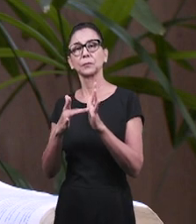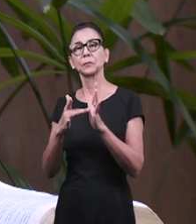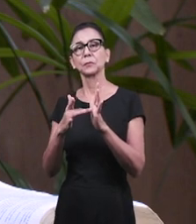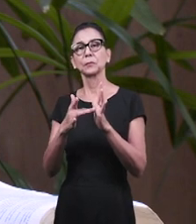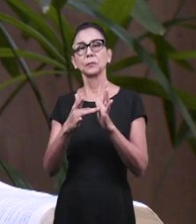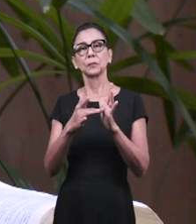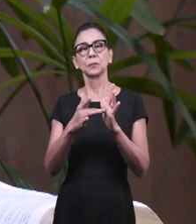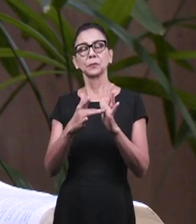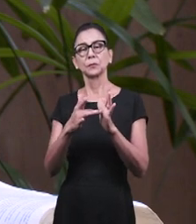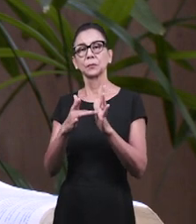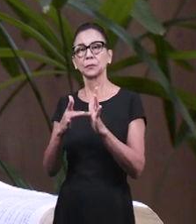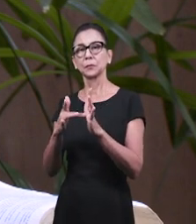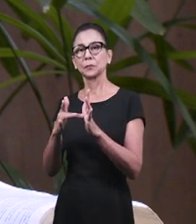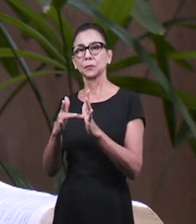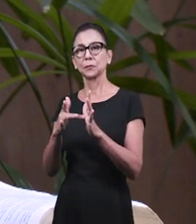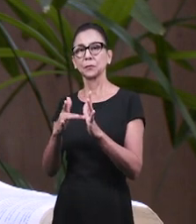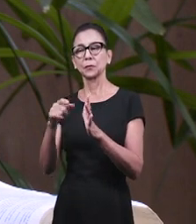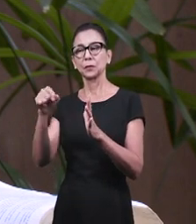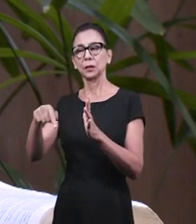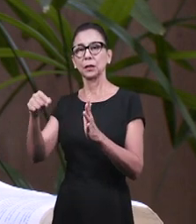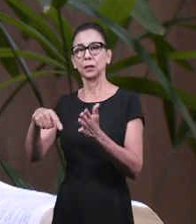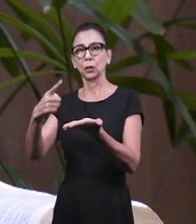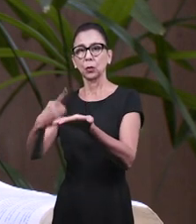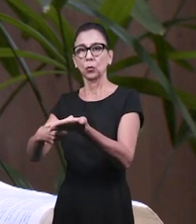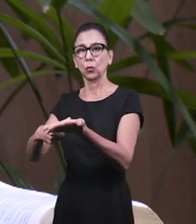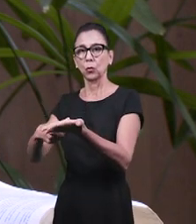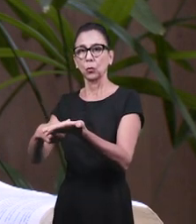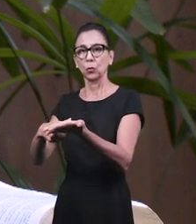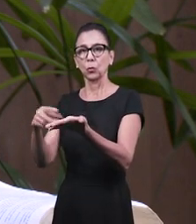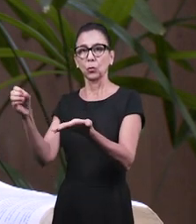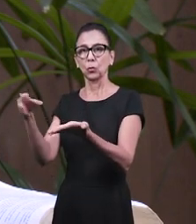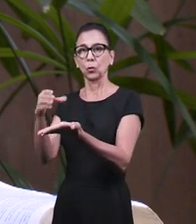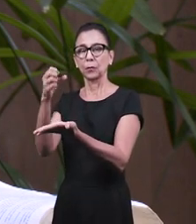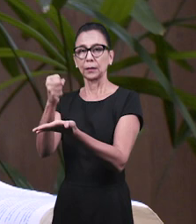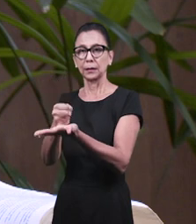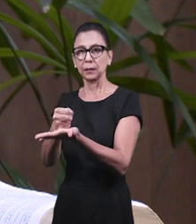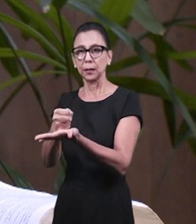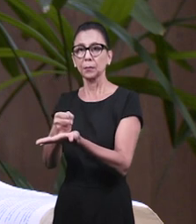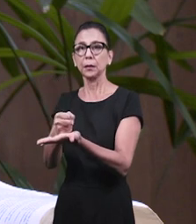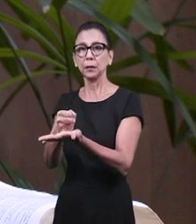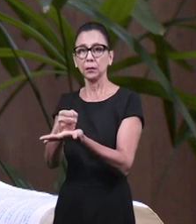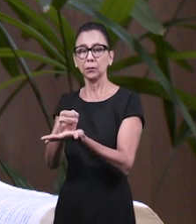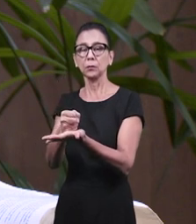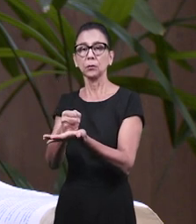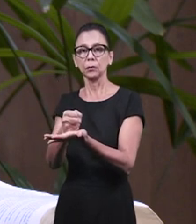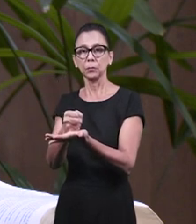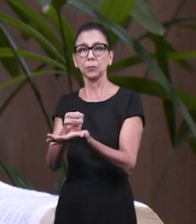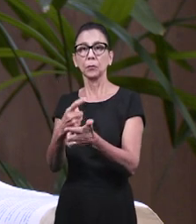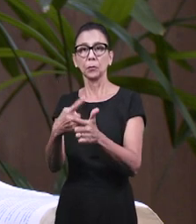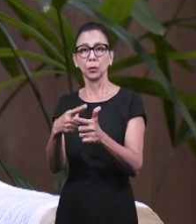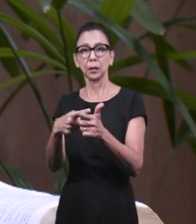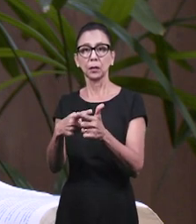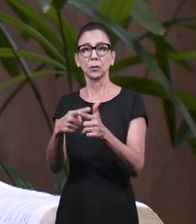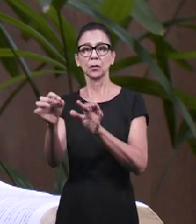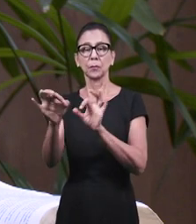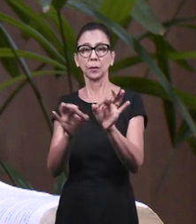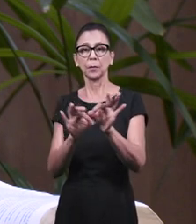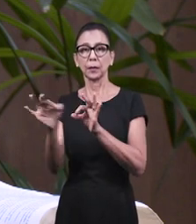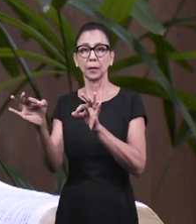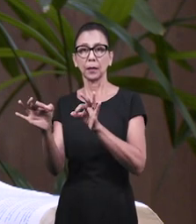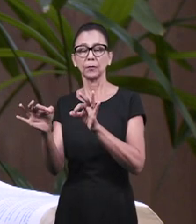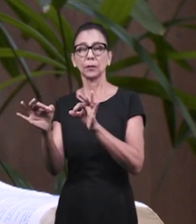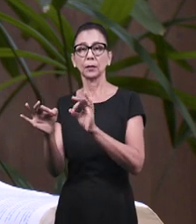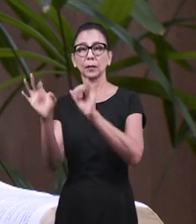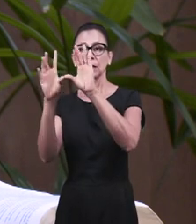realizar um novo acordo, aquele estava vigorando, porque já era um preparo para a vinda do Messias, para a vinda de Jesus e